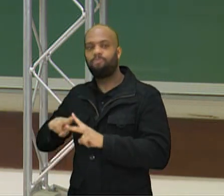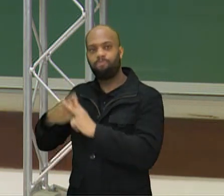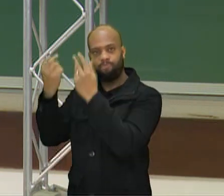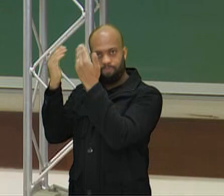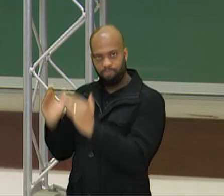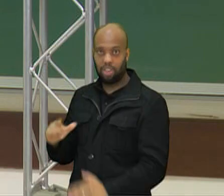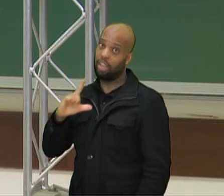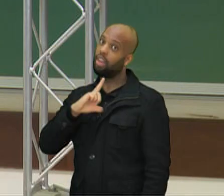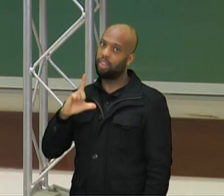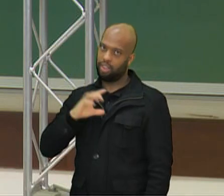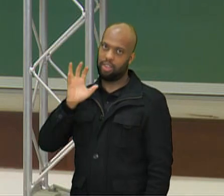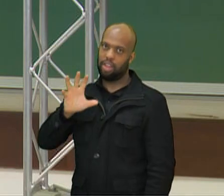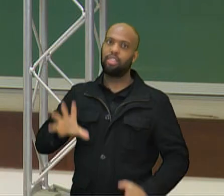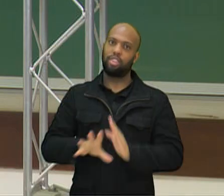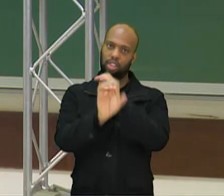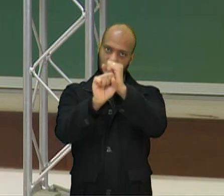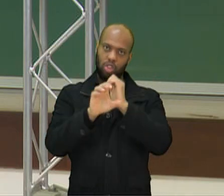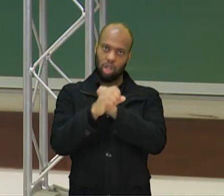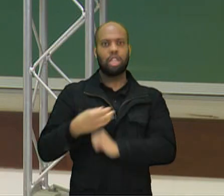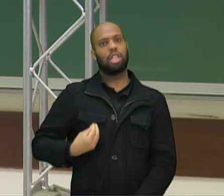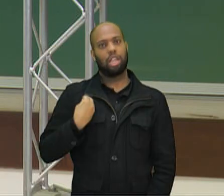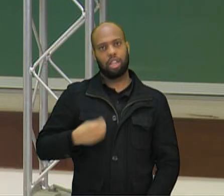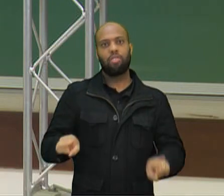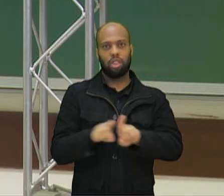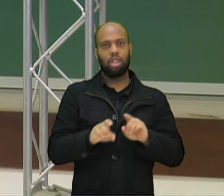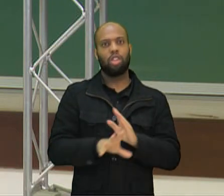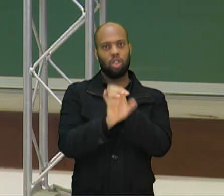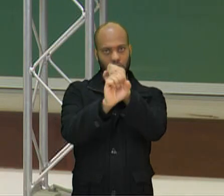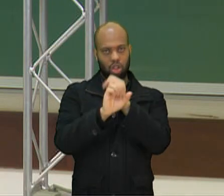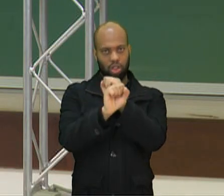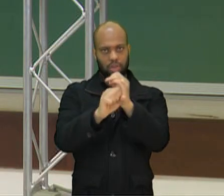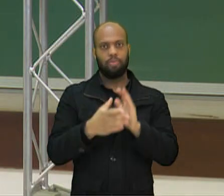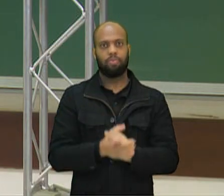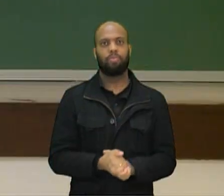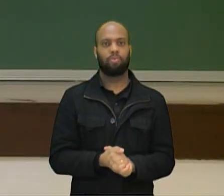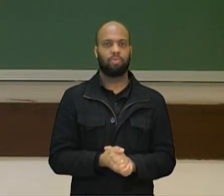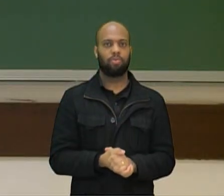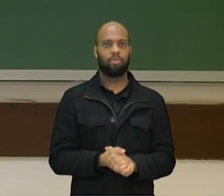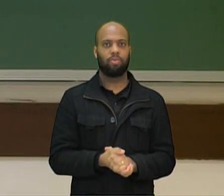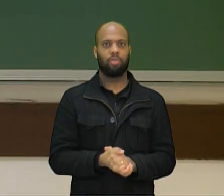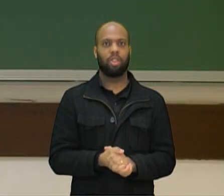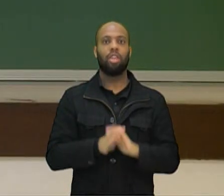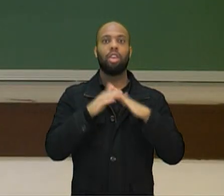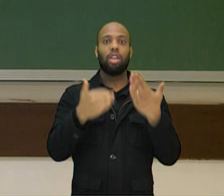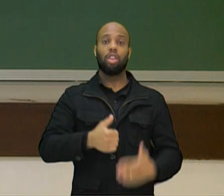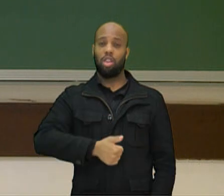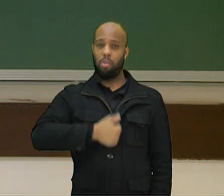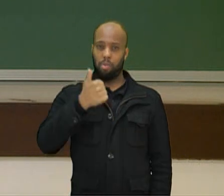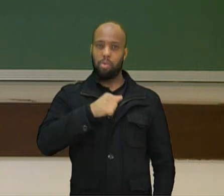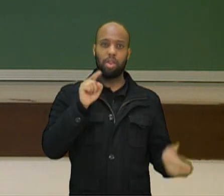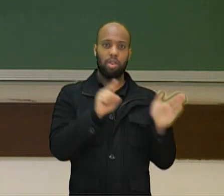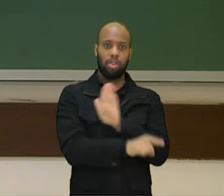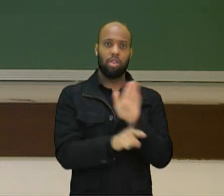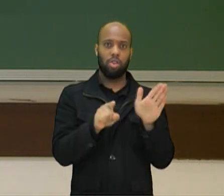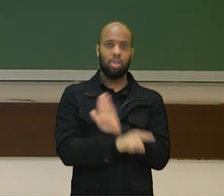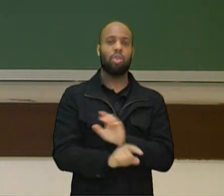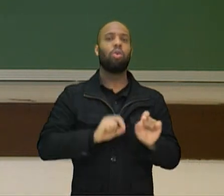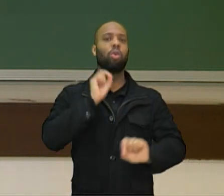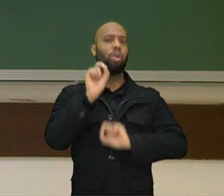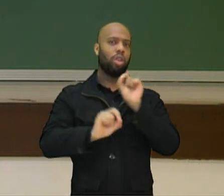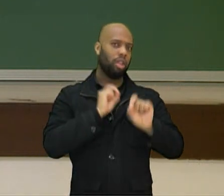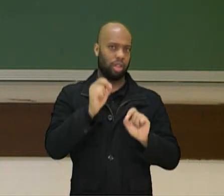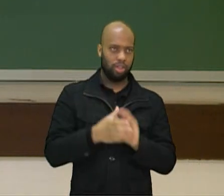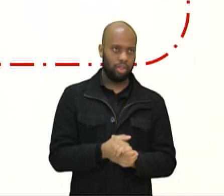professora possa validar a sua participação nas aulas à distância. Então a nossa primeira pergunta vai aparecer na tela para você,